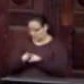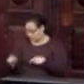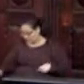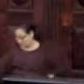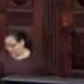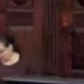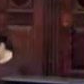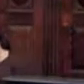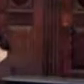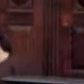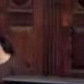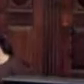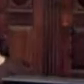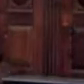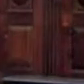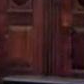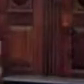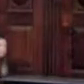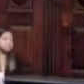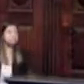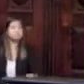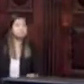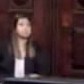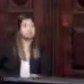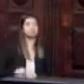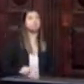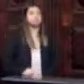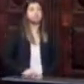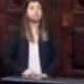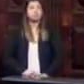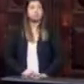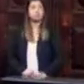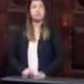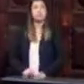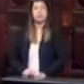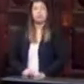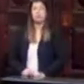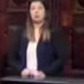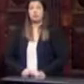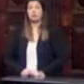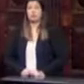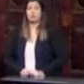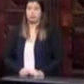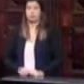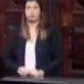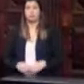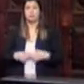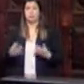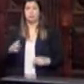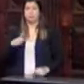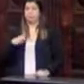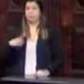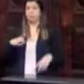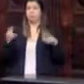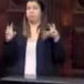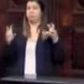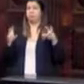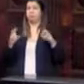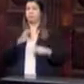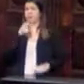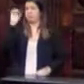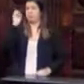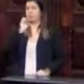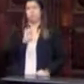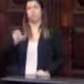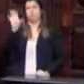natureza econômica, né? Nós ostentamos no Rio de Janeiro, infelizmente, este lamentável título de campeões